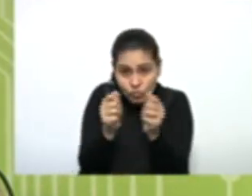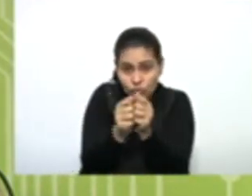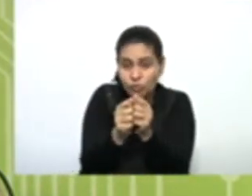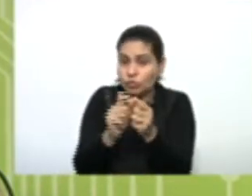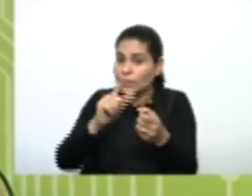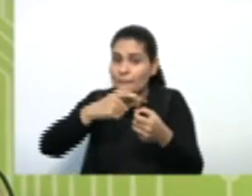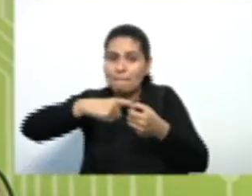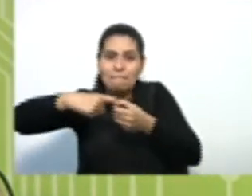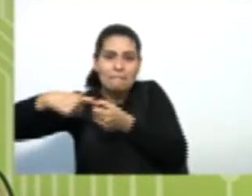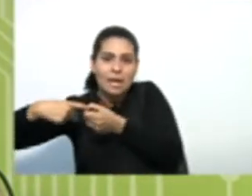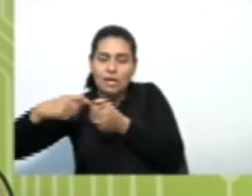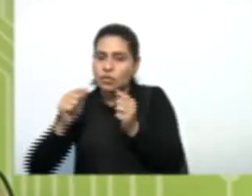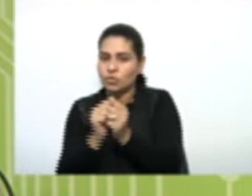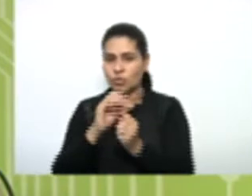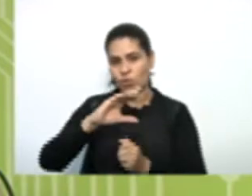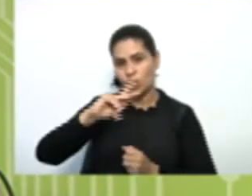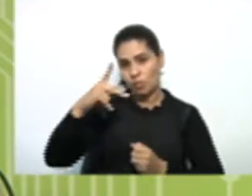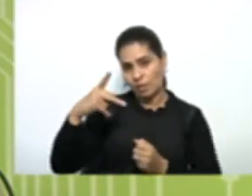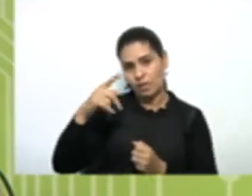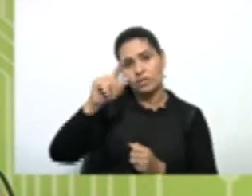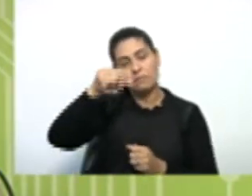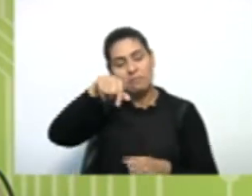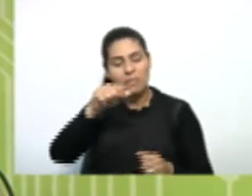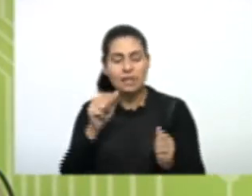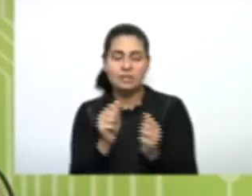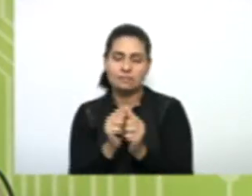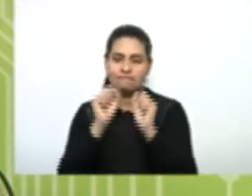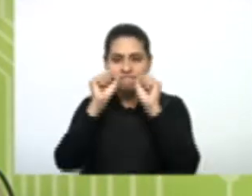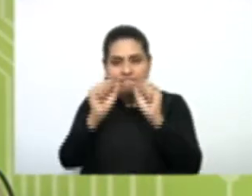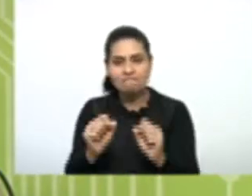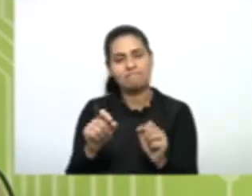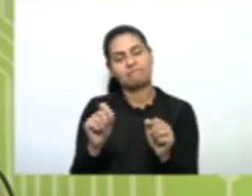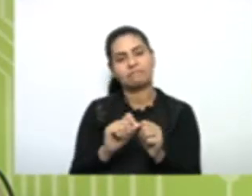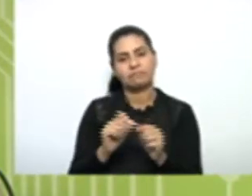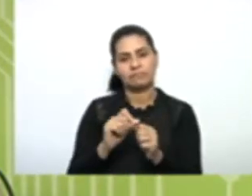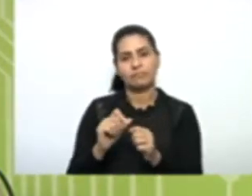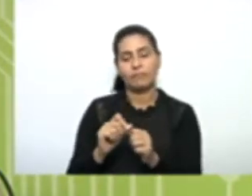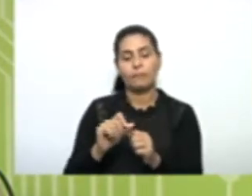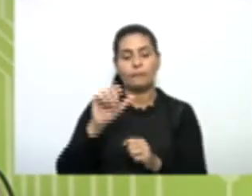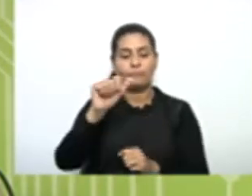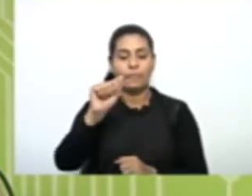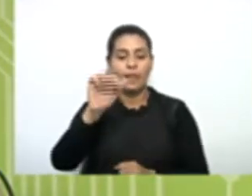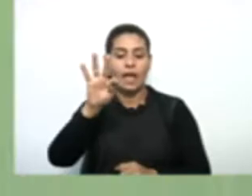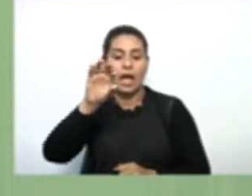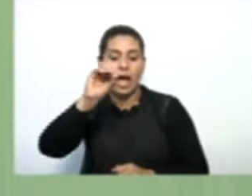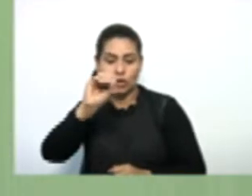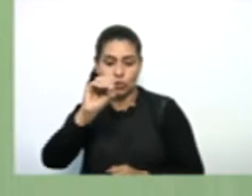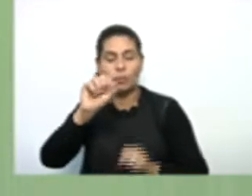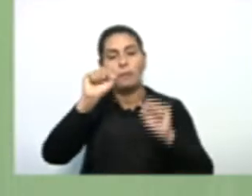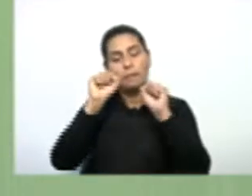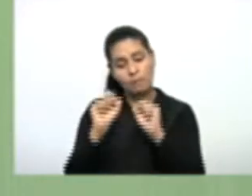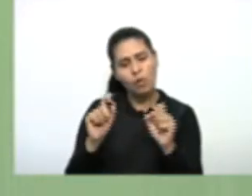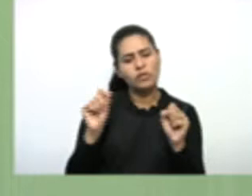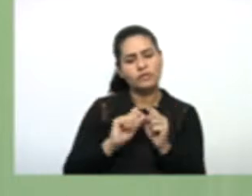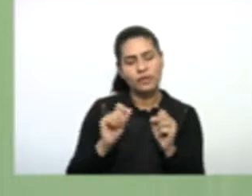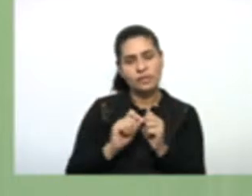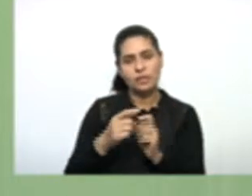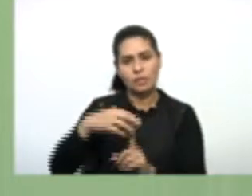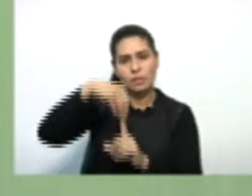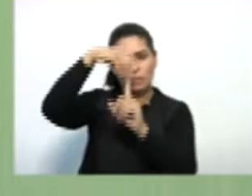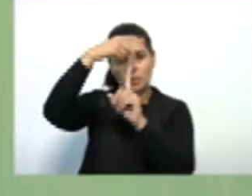ligada à cooperativa e a cooperativa. Por isso que a gente fala, então, que o ato pode ser realizado apenas